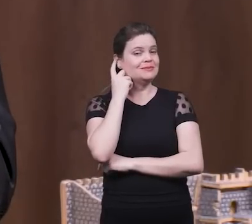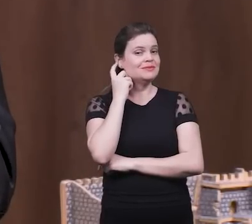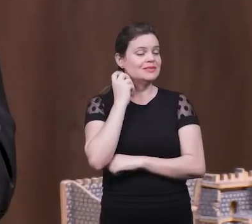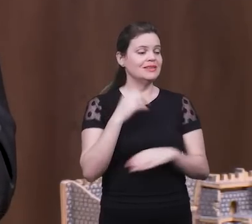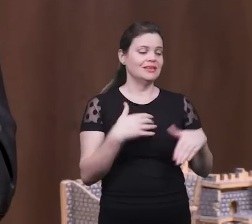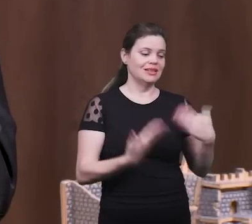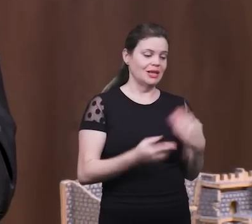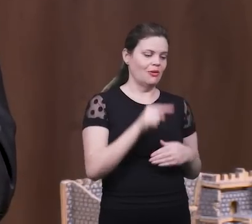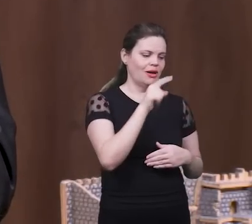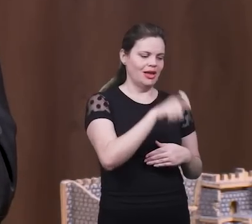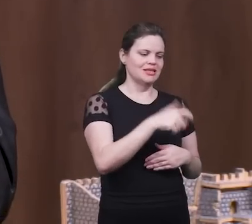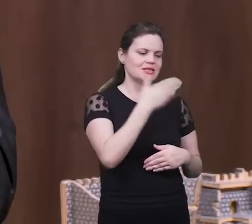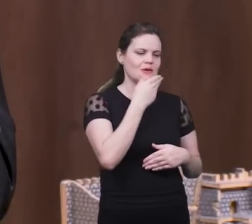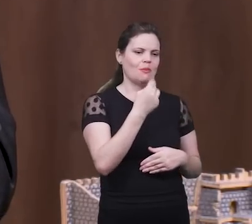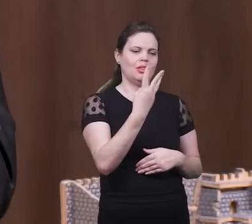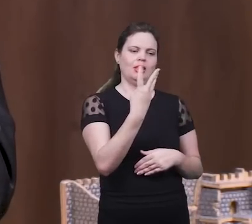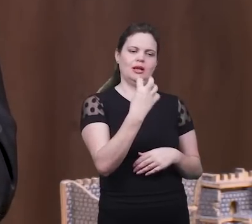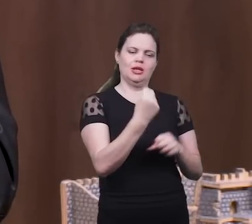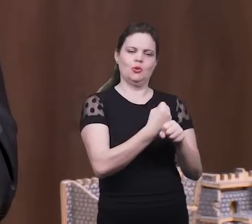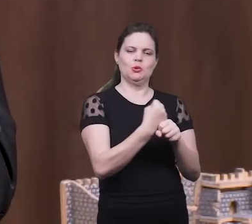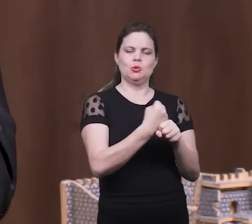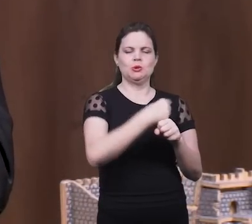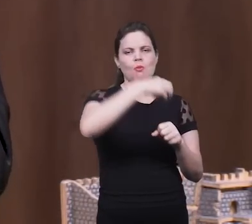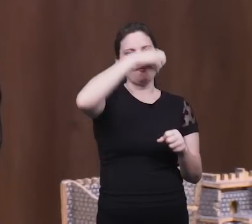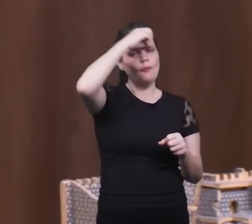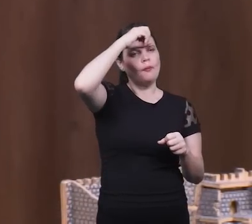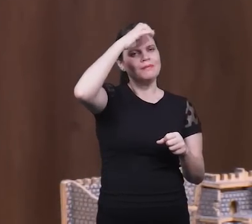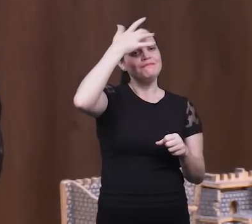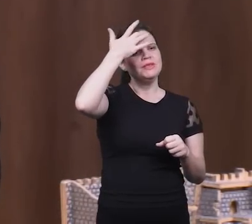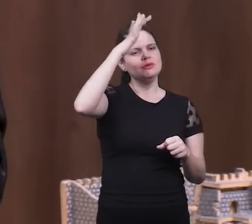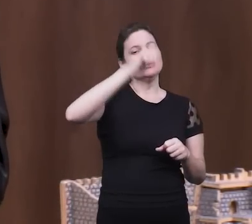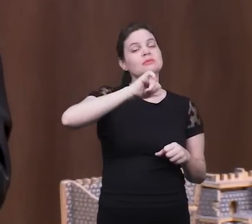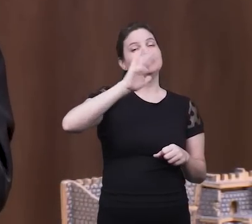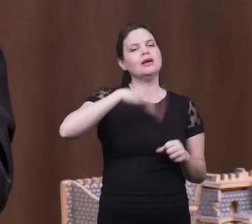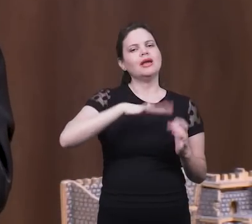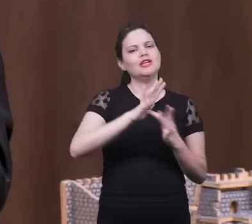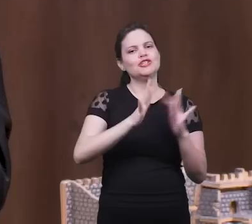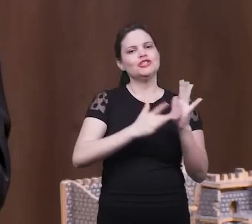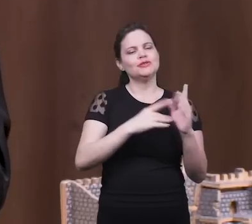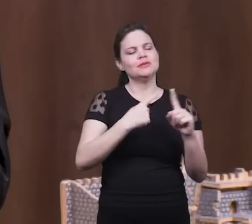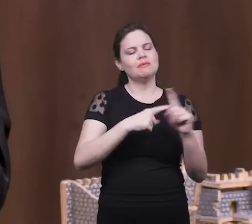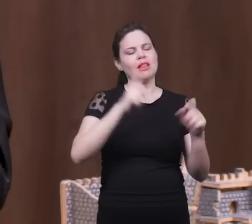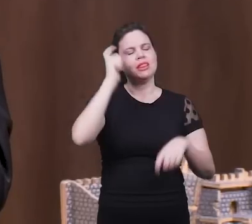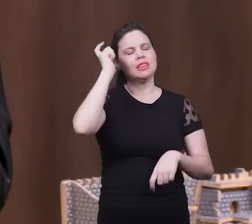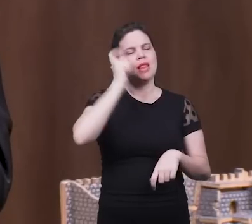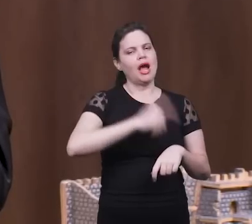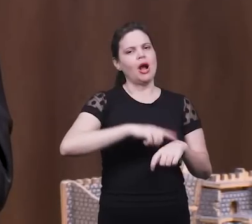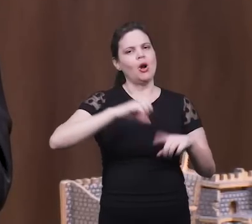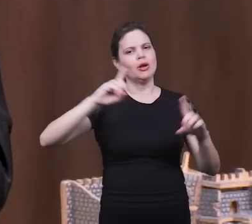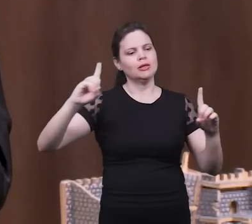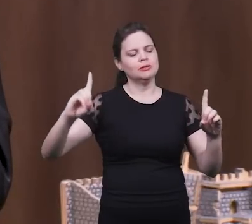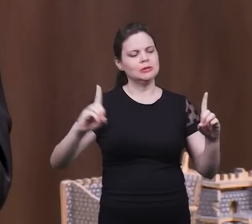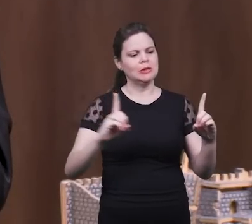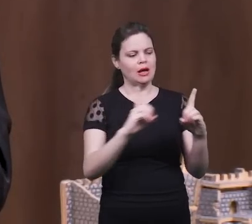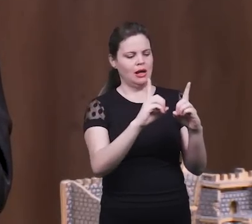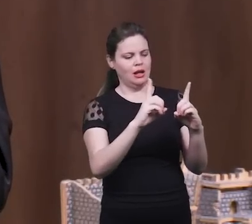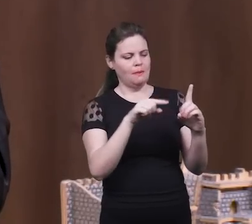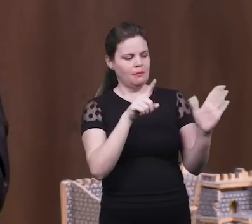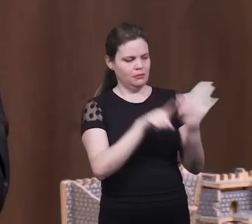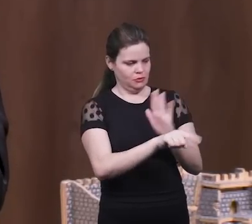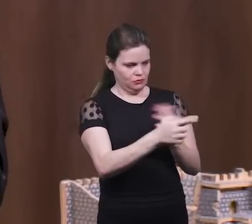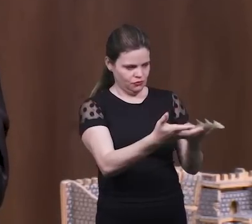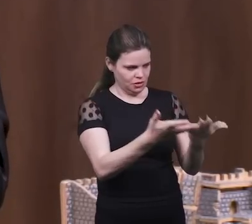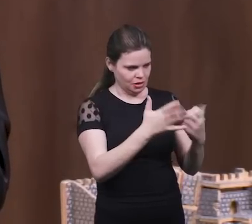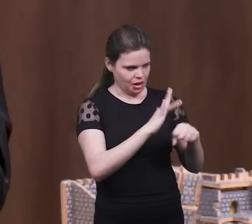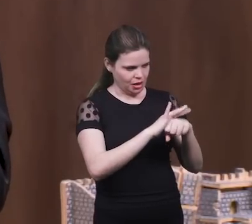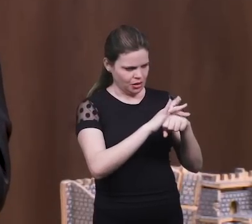encontrou Jesus, e Jesus colocou ali para ele, tu queres ser curado? Queres ser curado? Você